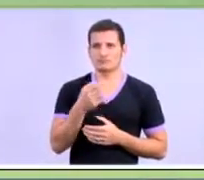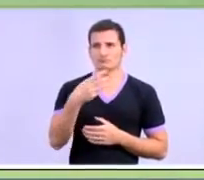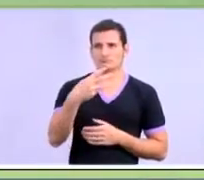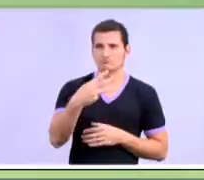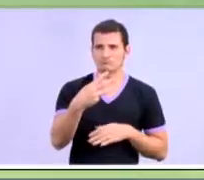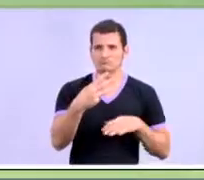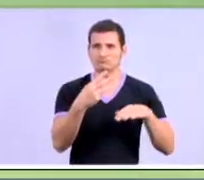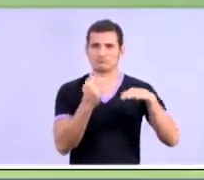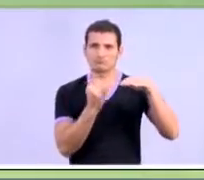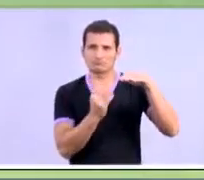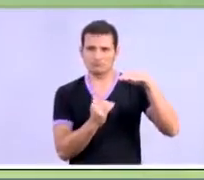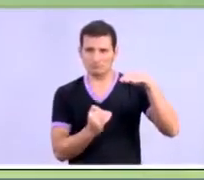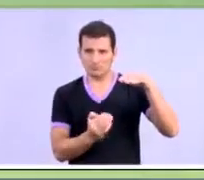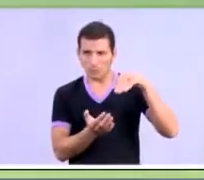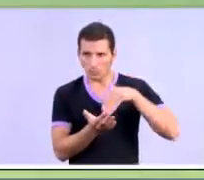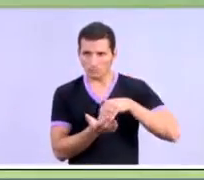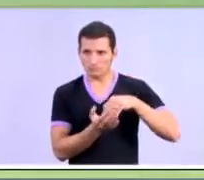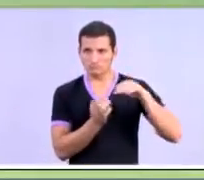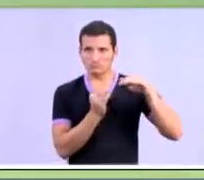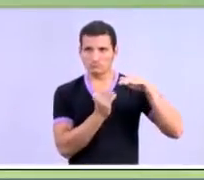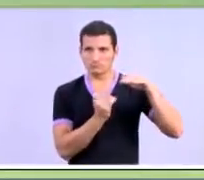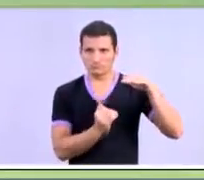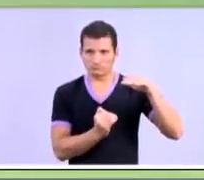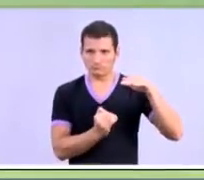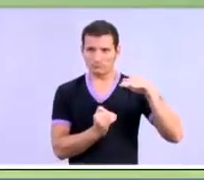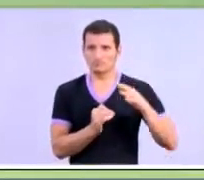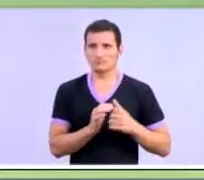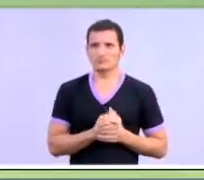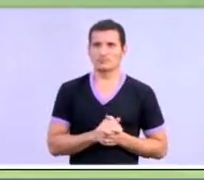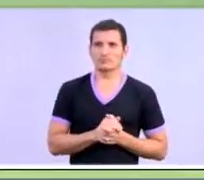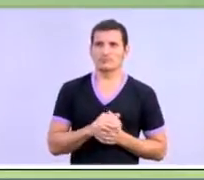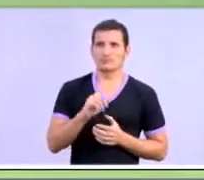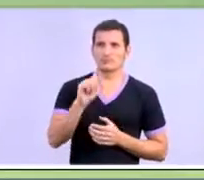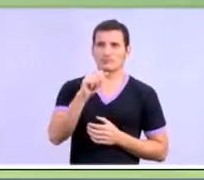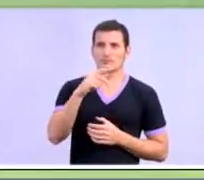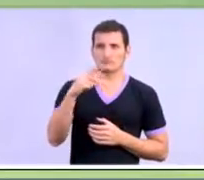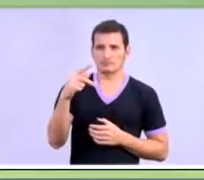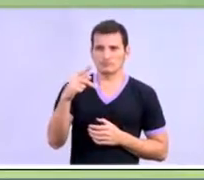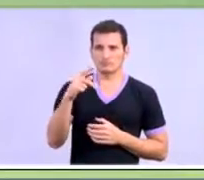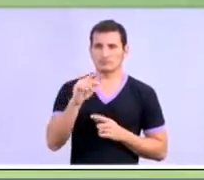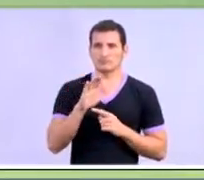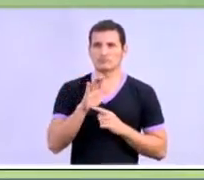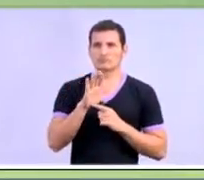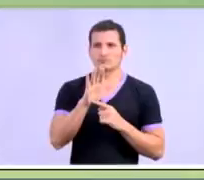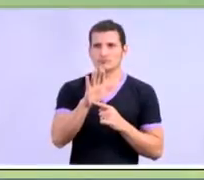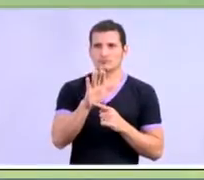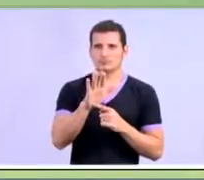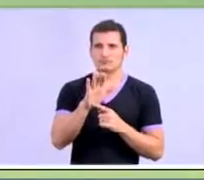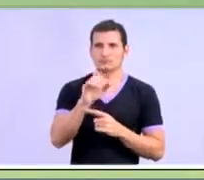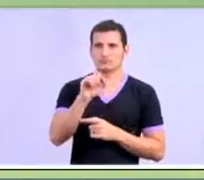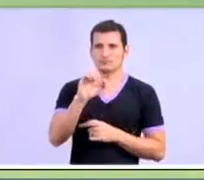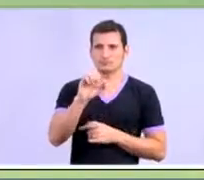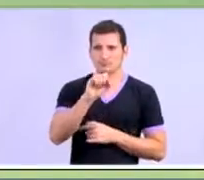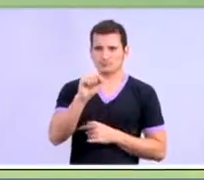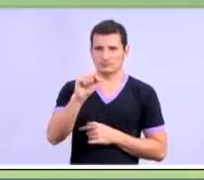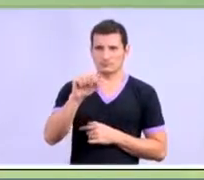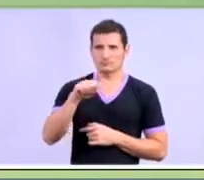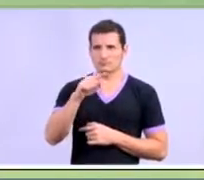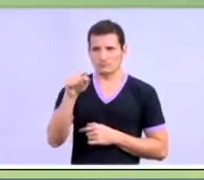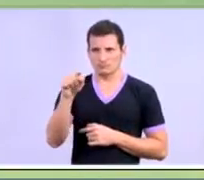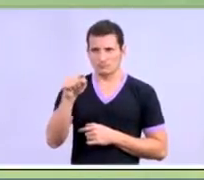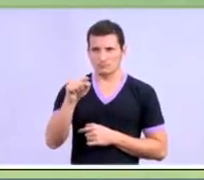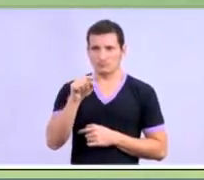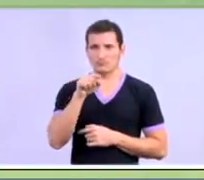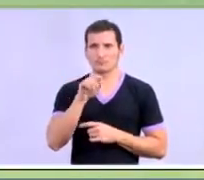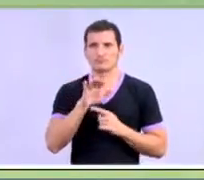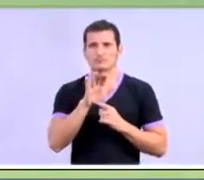modelo OSI, que são as camadas de aplicação, apresentação e sessão. Então aí mostra, né, como